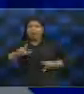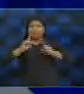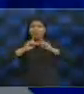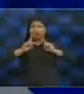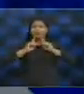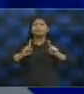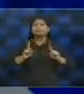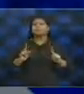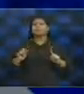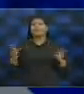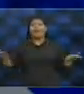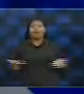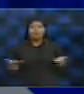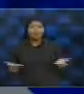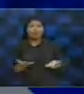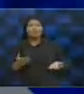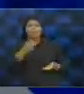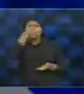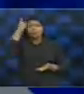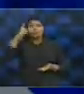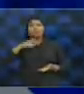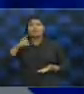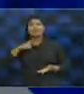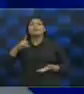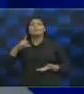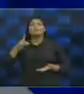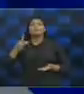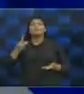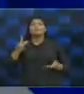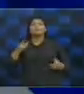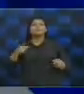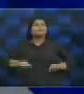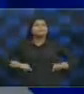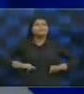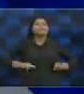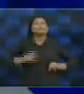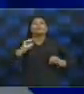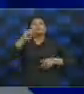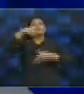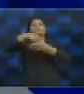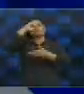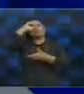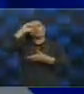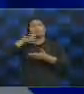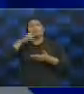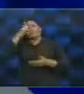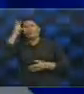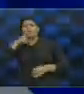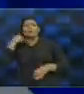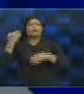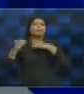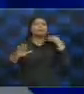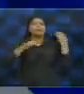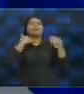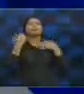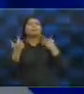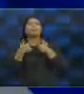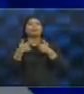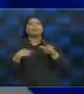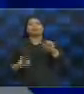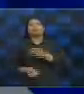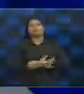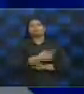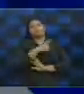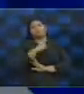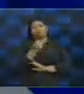que neste minuto está matando alguém nos hospitais desta cidade, administrados pelo Estado. Fizemos, sim, 618